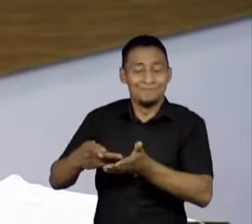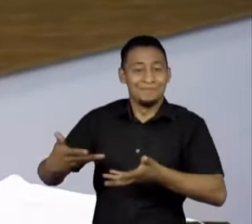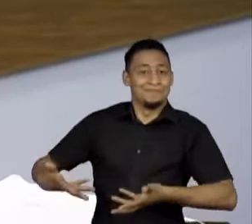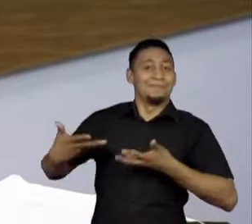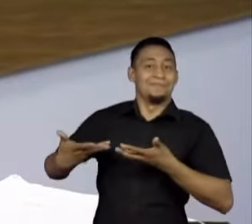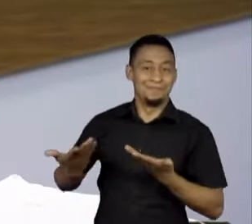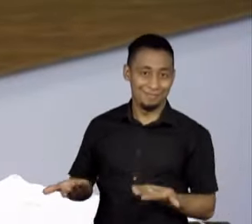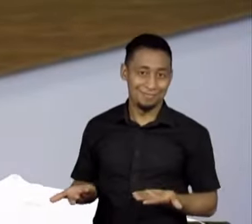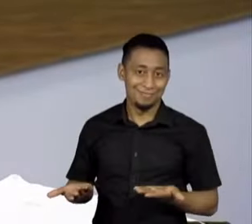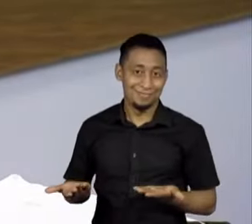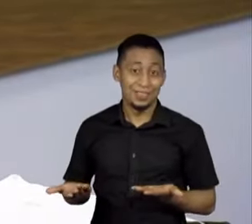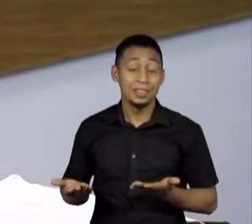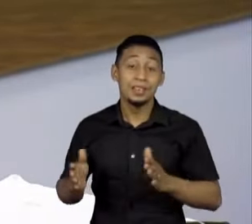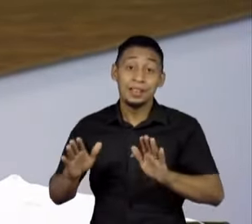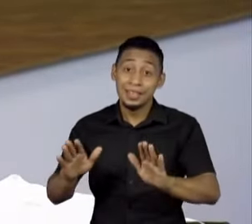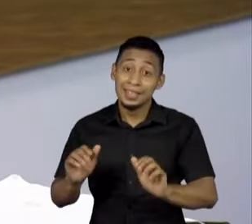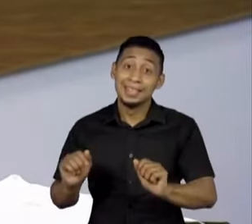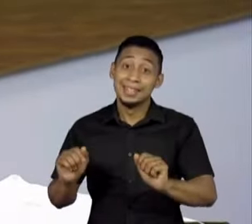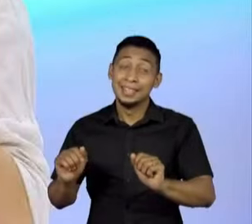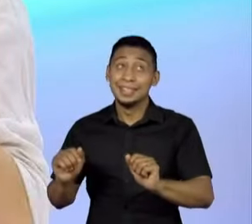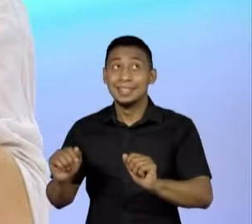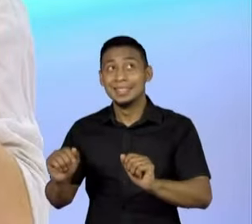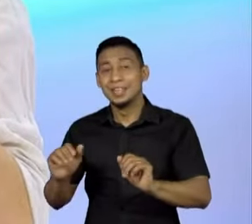muito. E no